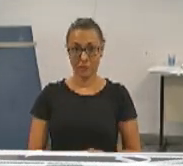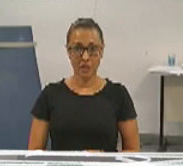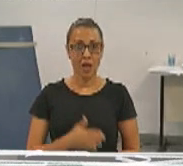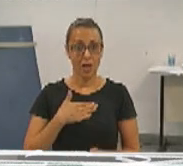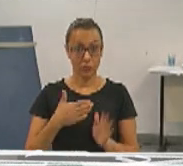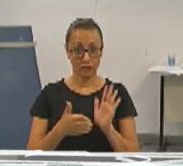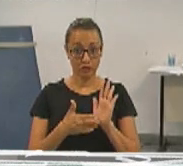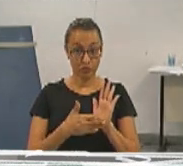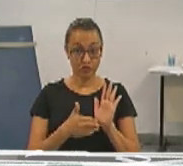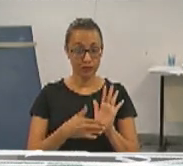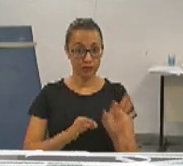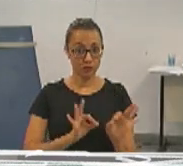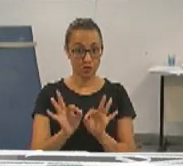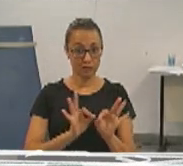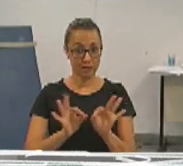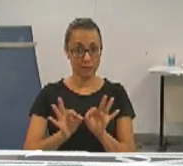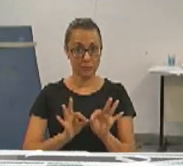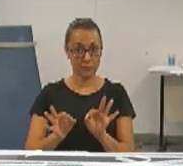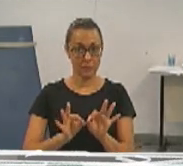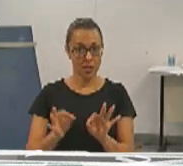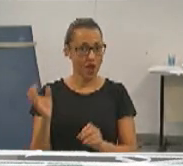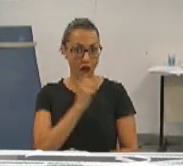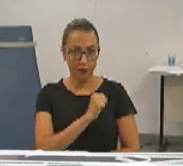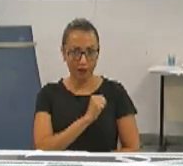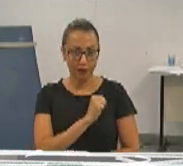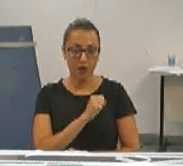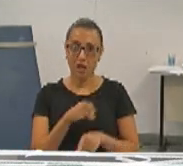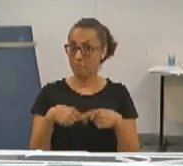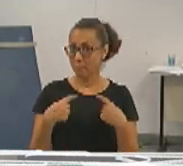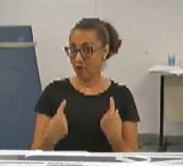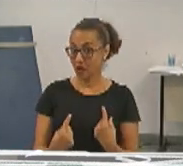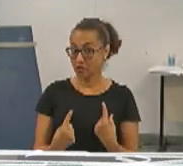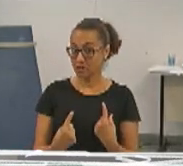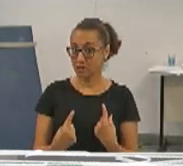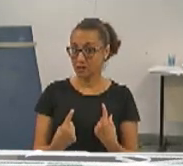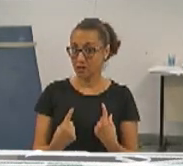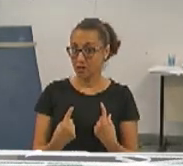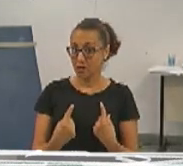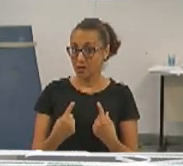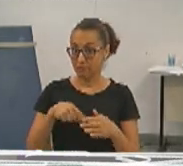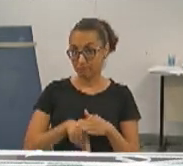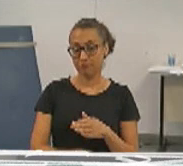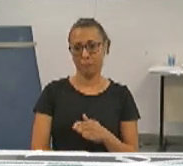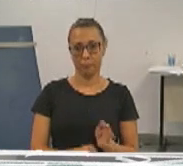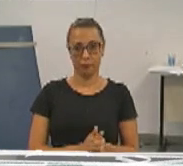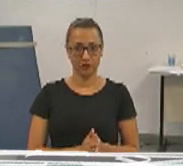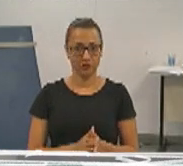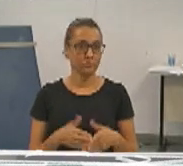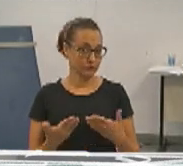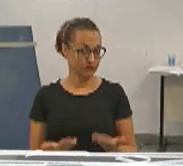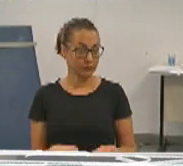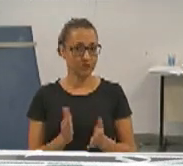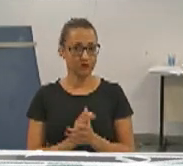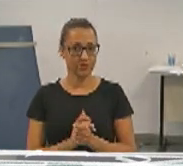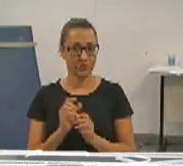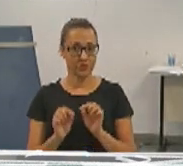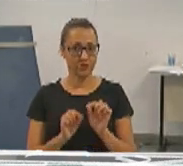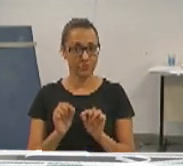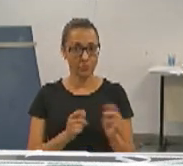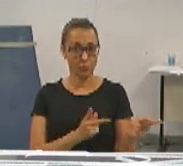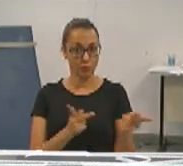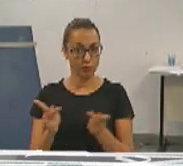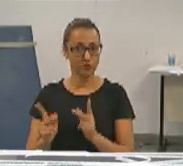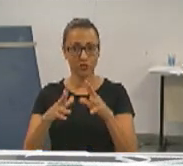proposta foi uma construção rápida, porém bastante intensa. Tanto é que convido